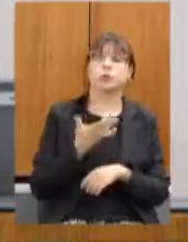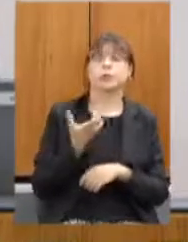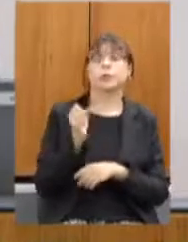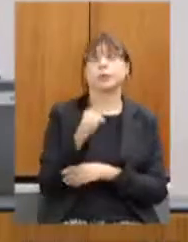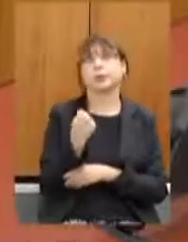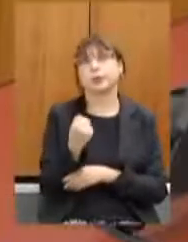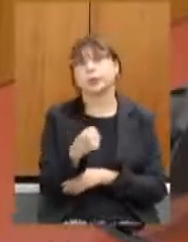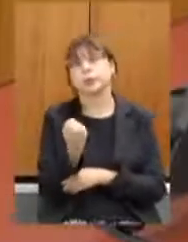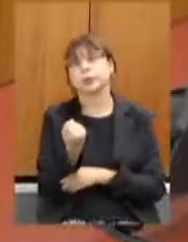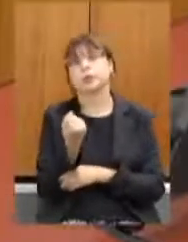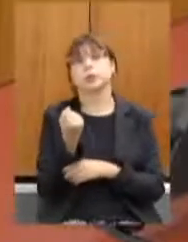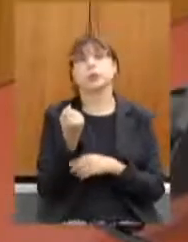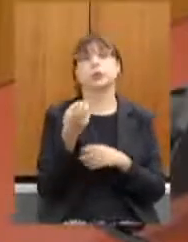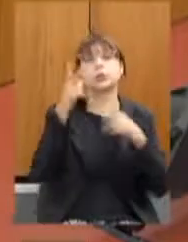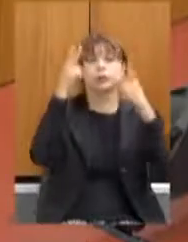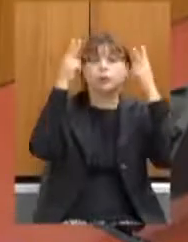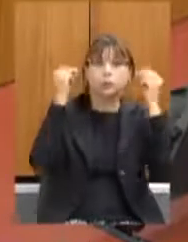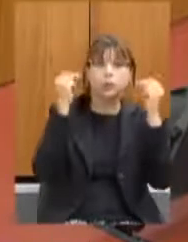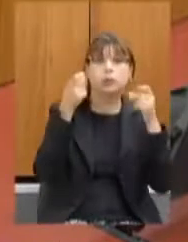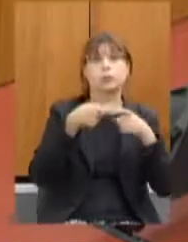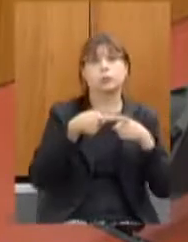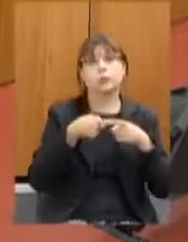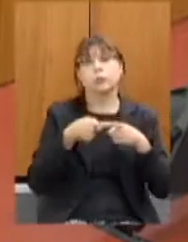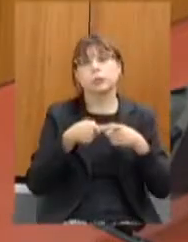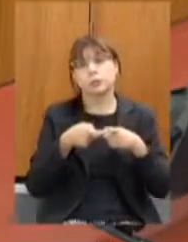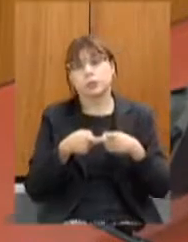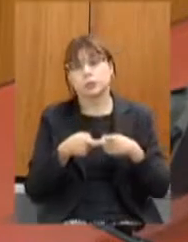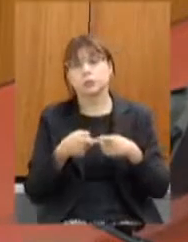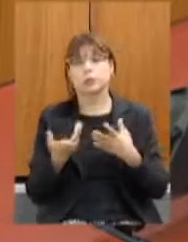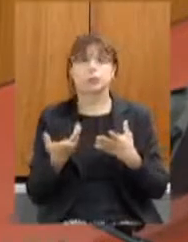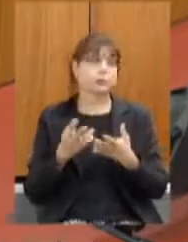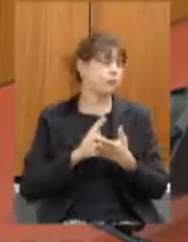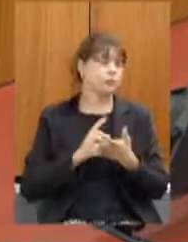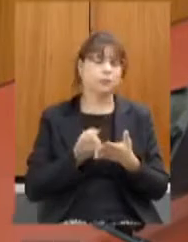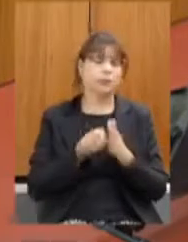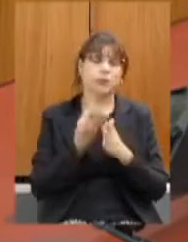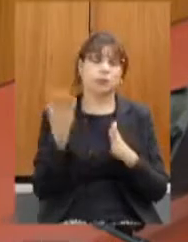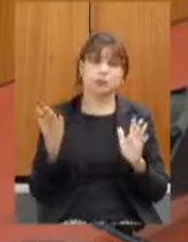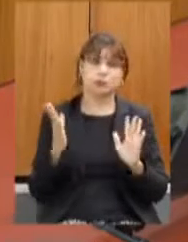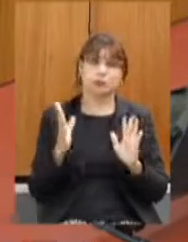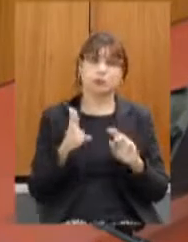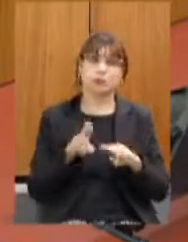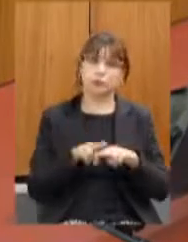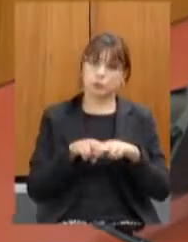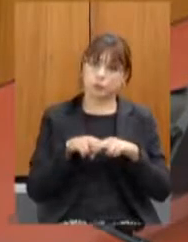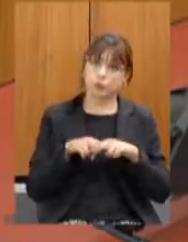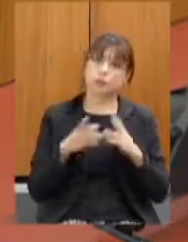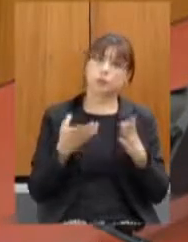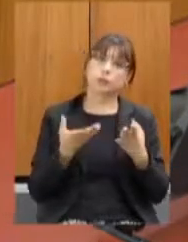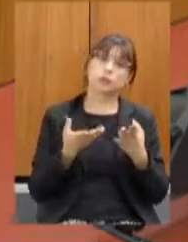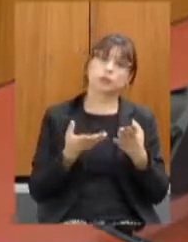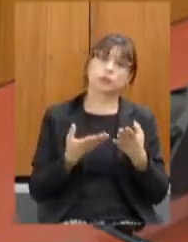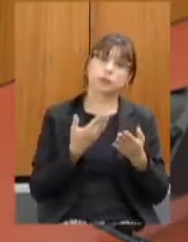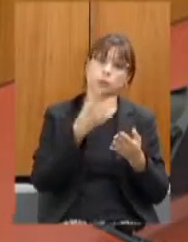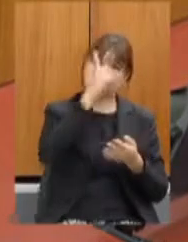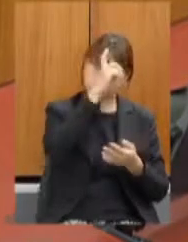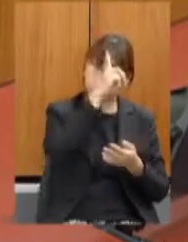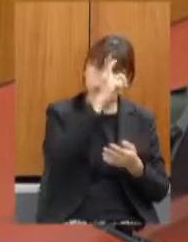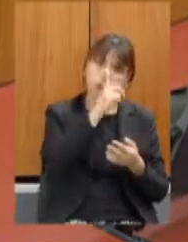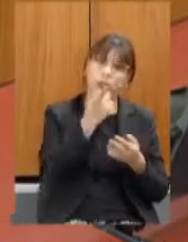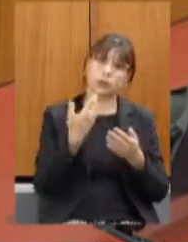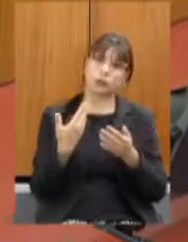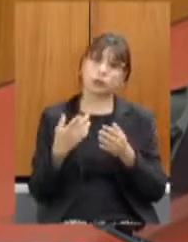fisioterapia de enfermagem de biomedicina enfim você desse hospital escola se ele